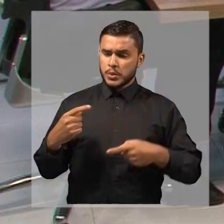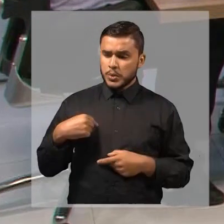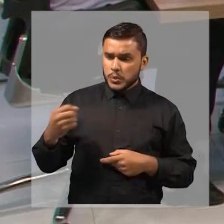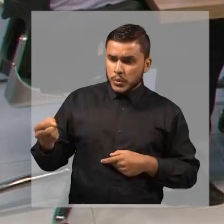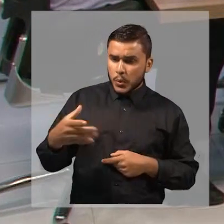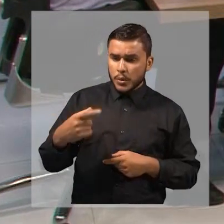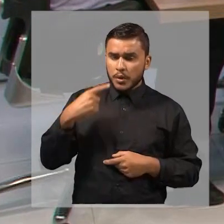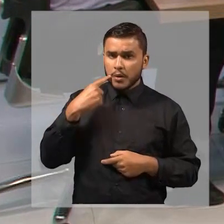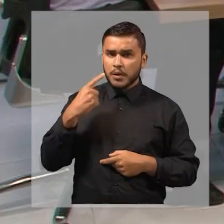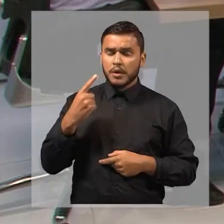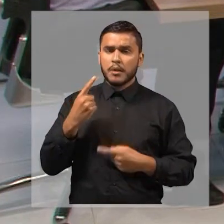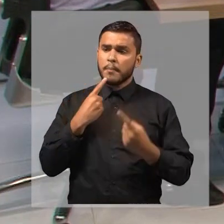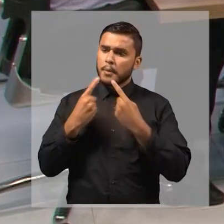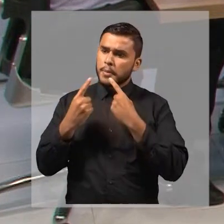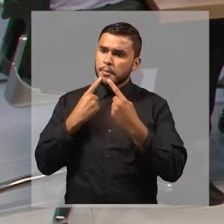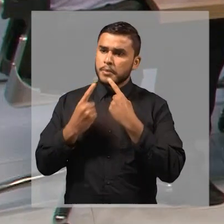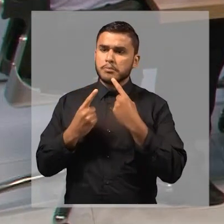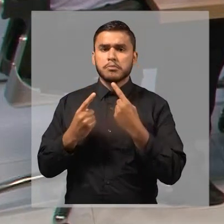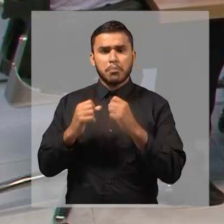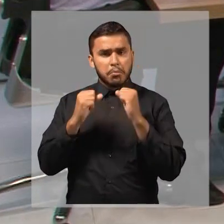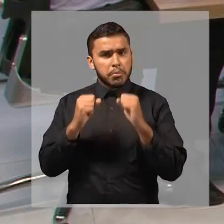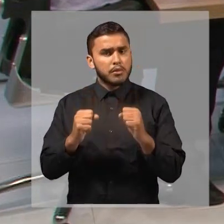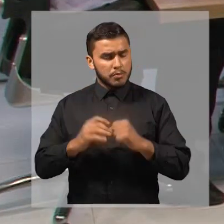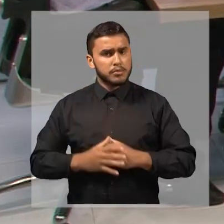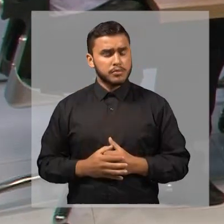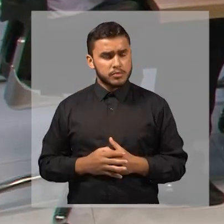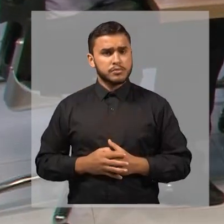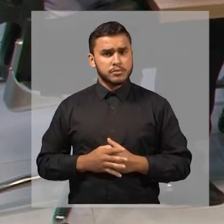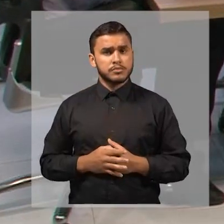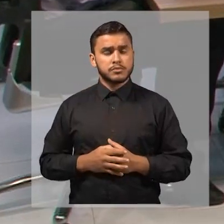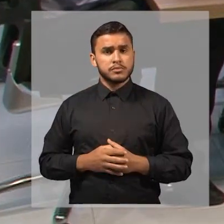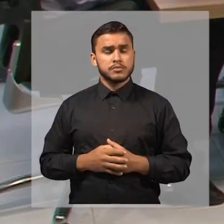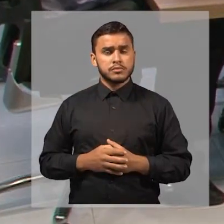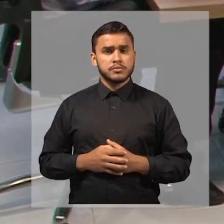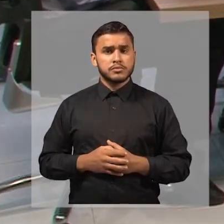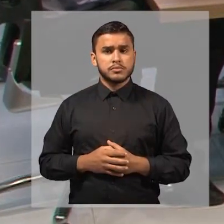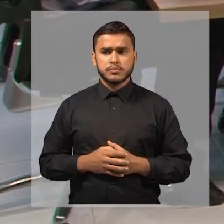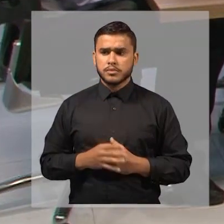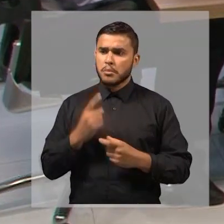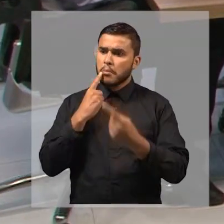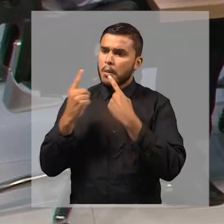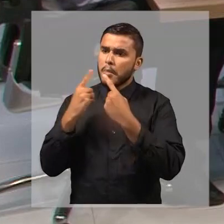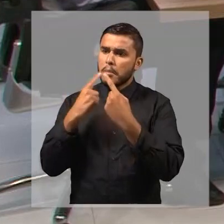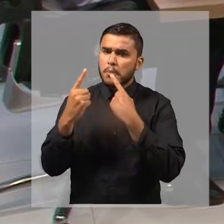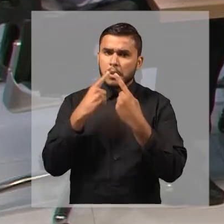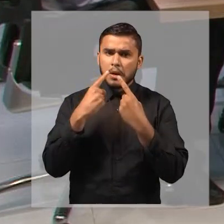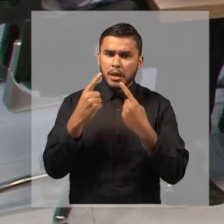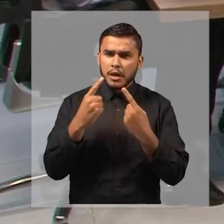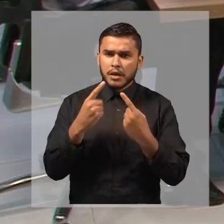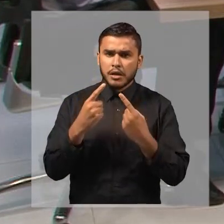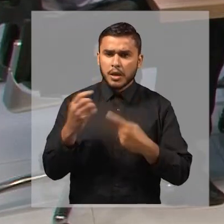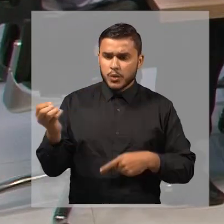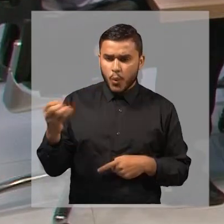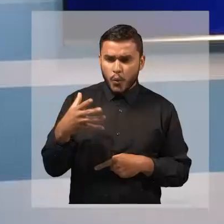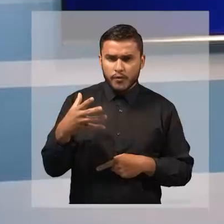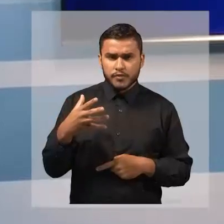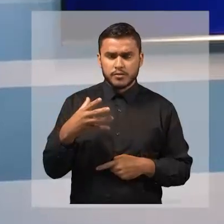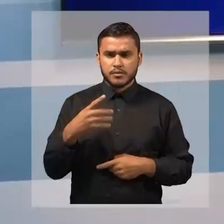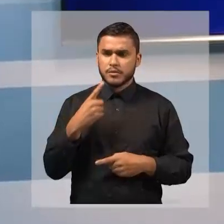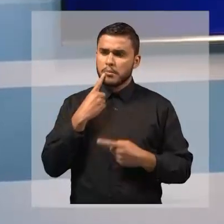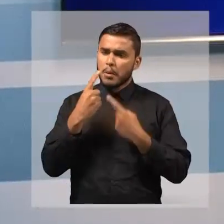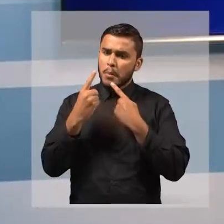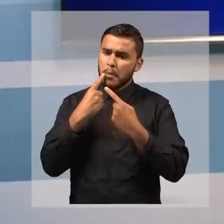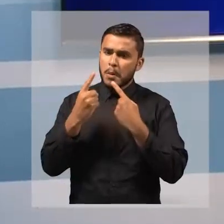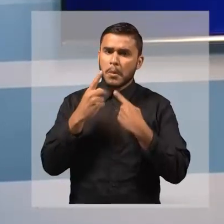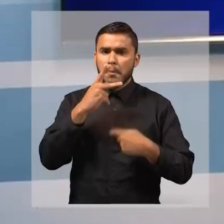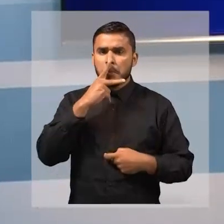essa política nova? Porque negar dialogar com partidos não é política nova. Não tem nada de novo nisso.